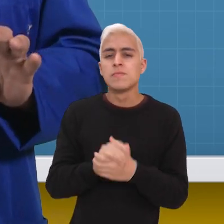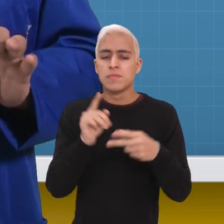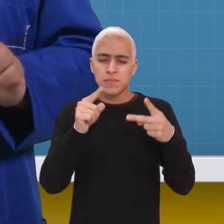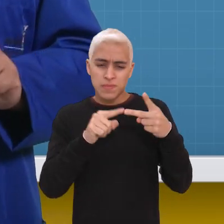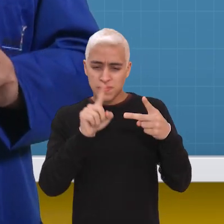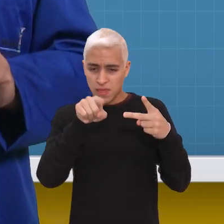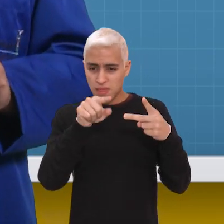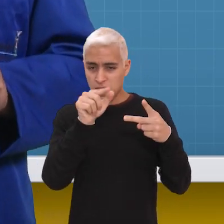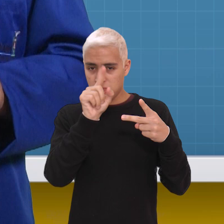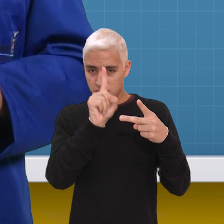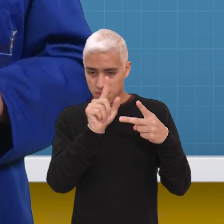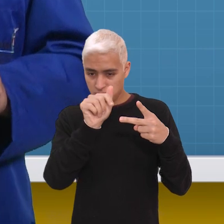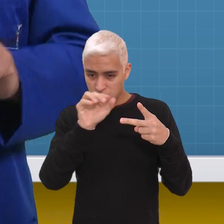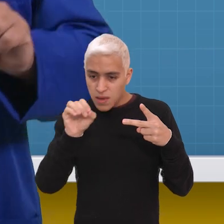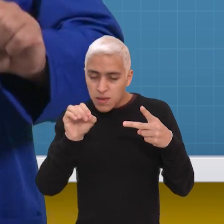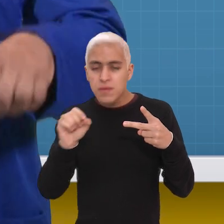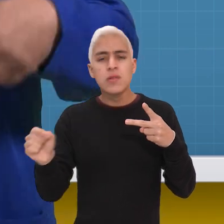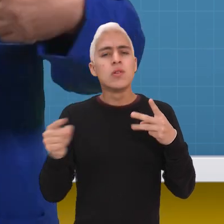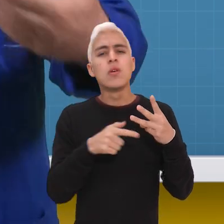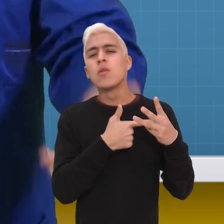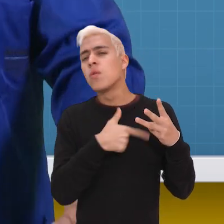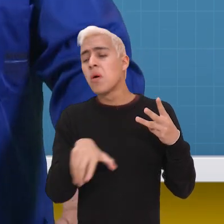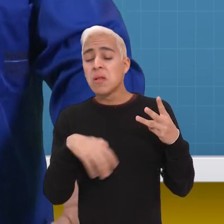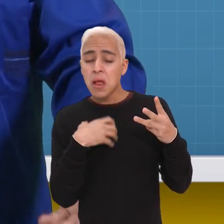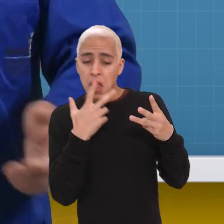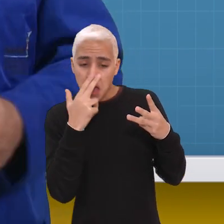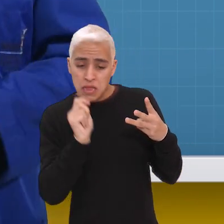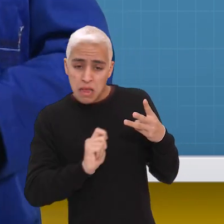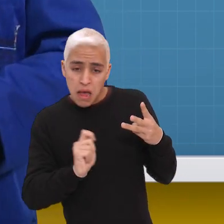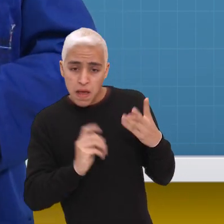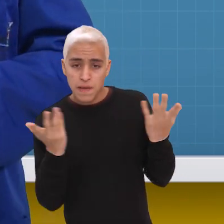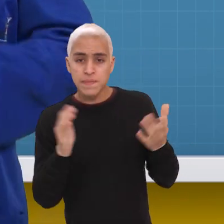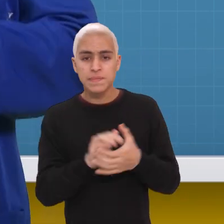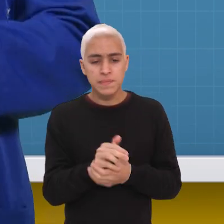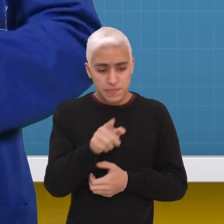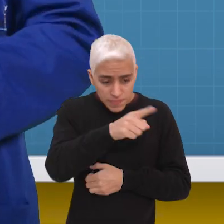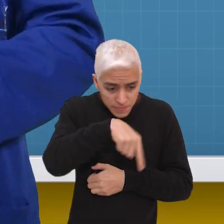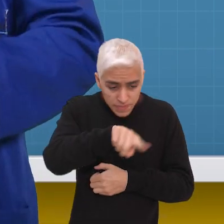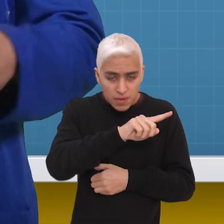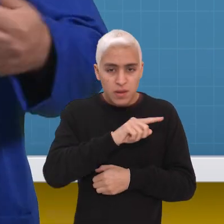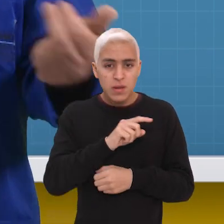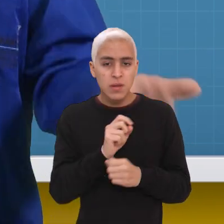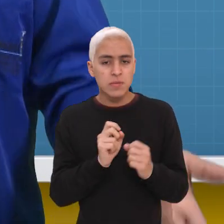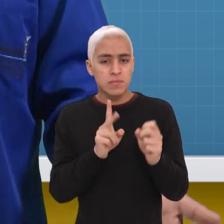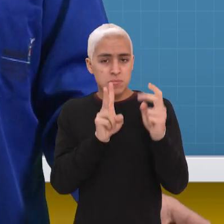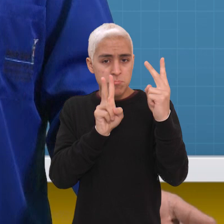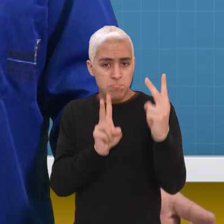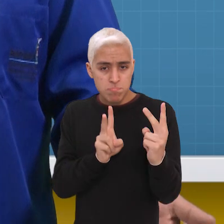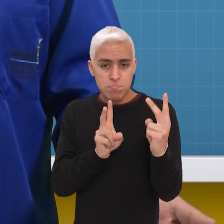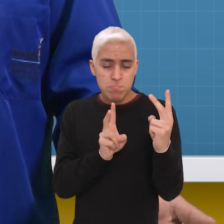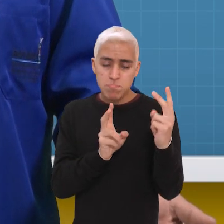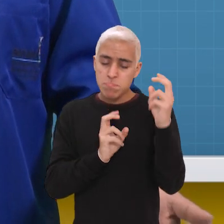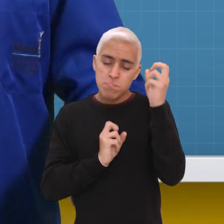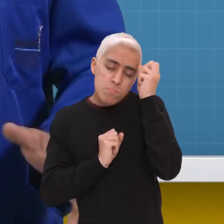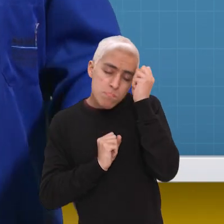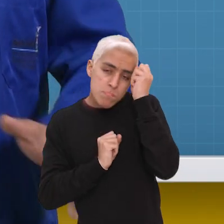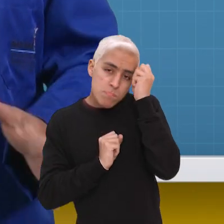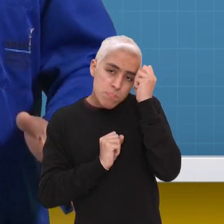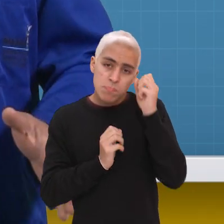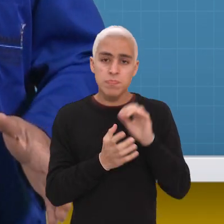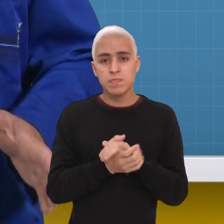segunda situação, 170. Vamos para uma terceira suposição. Eles poderiam pegar 2/4 duplos?